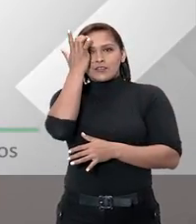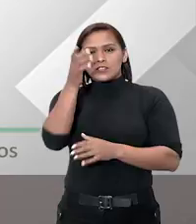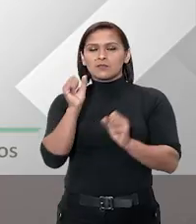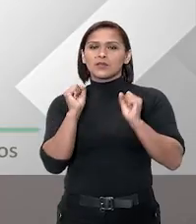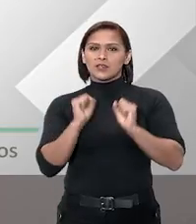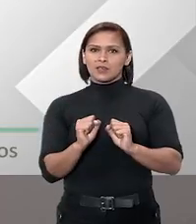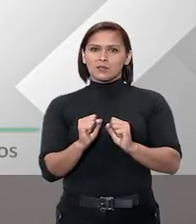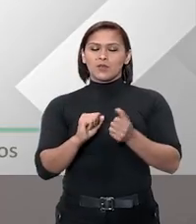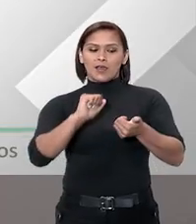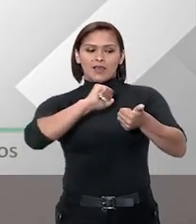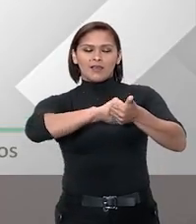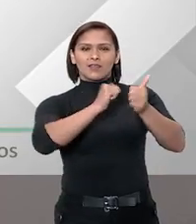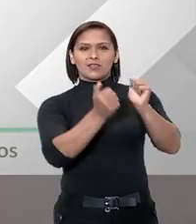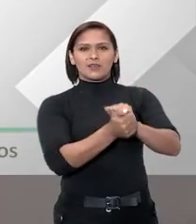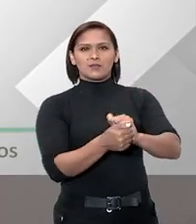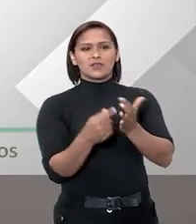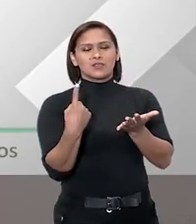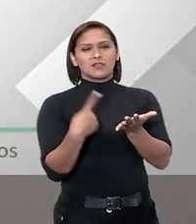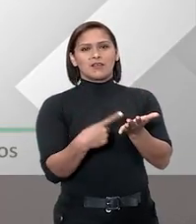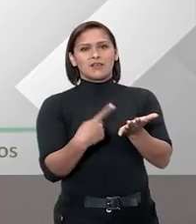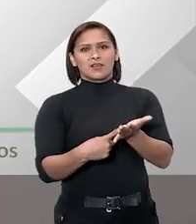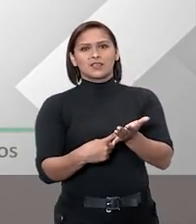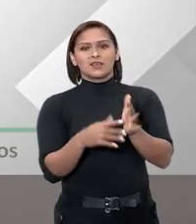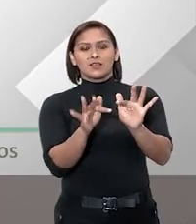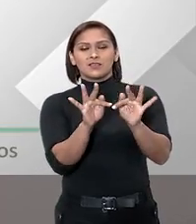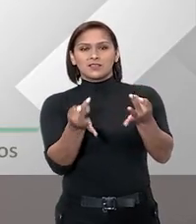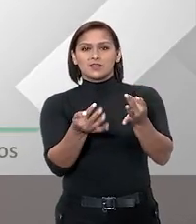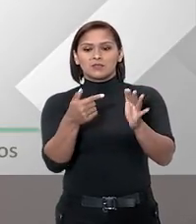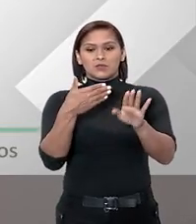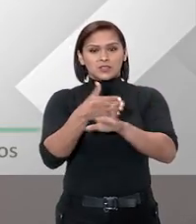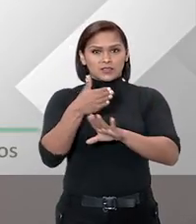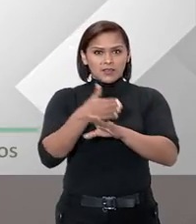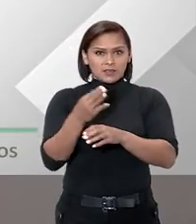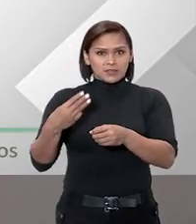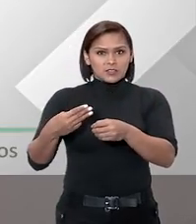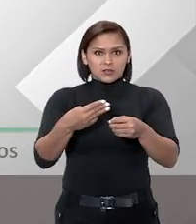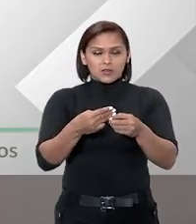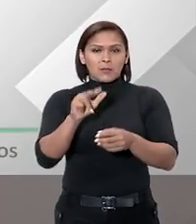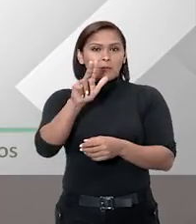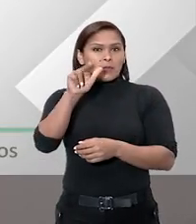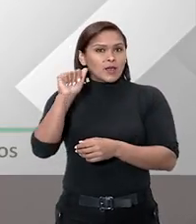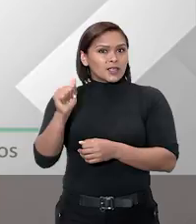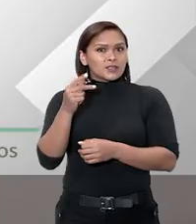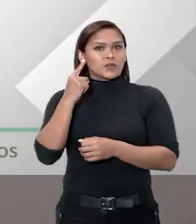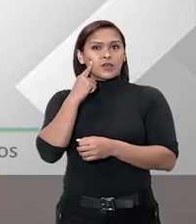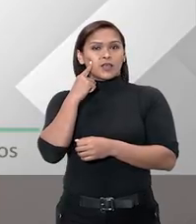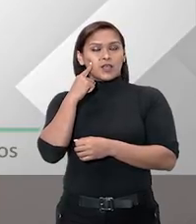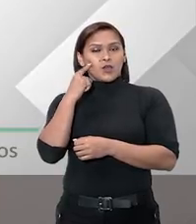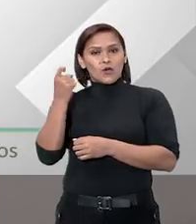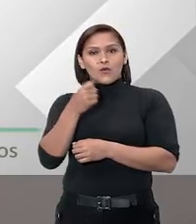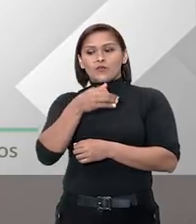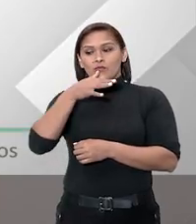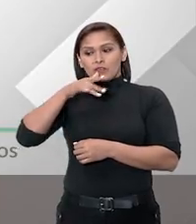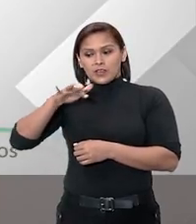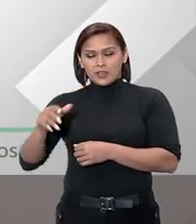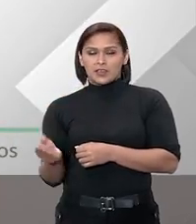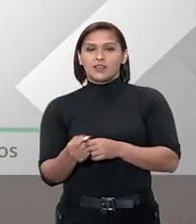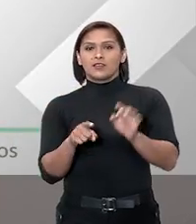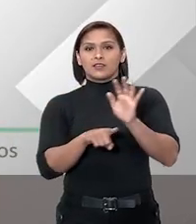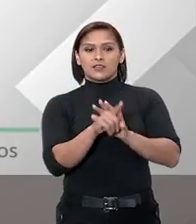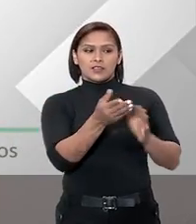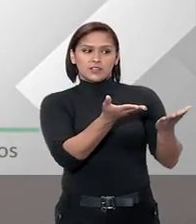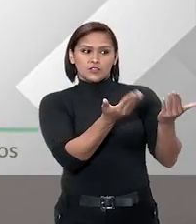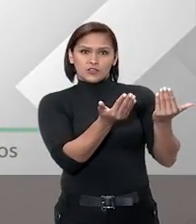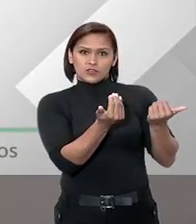a gente possa aplicar de forma mais simples, mas nunca deixar de ouvir as nossas crianças